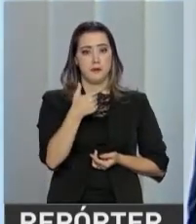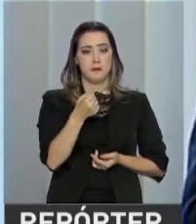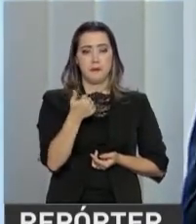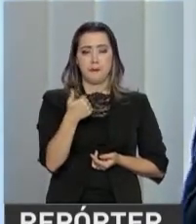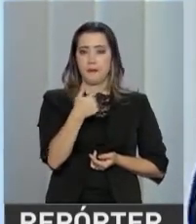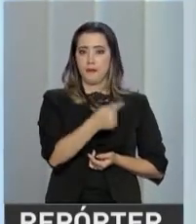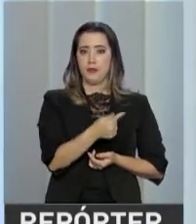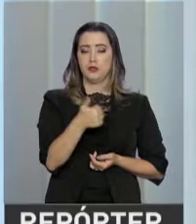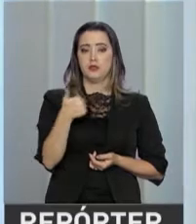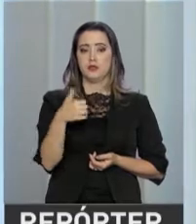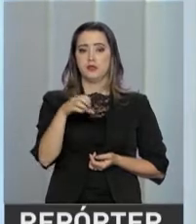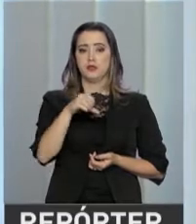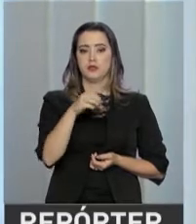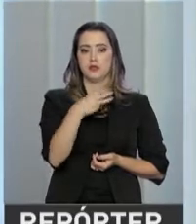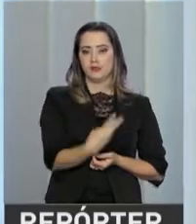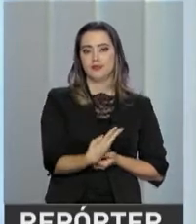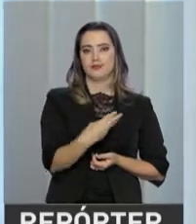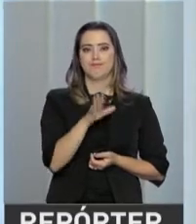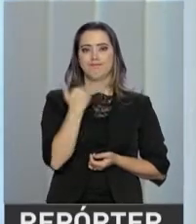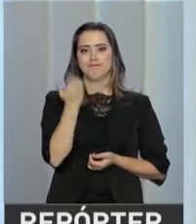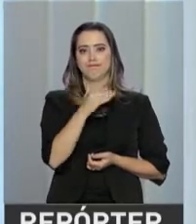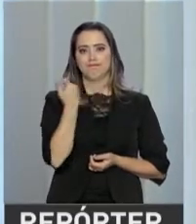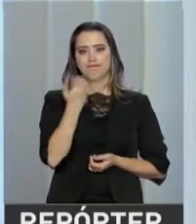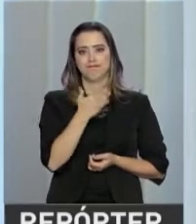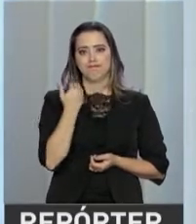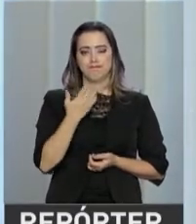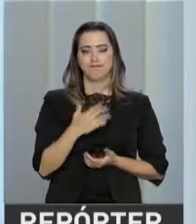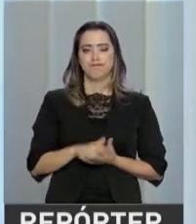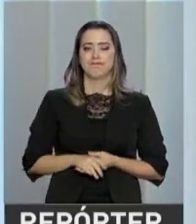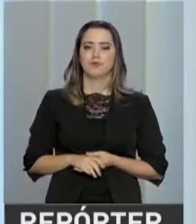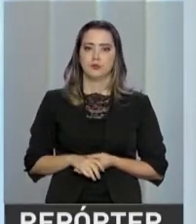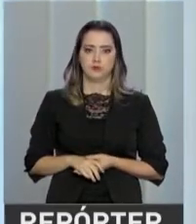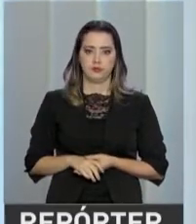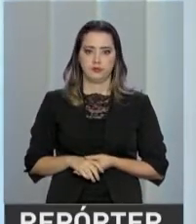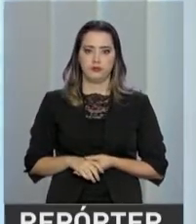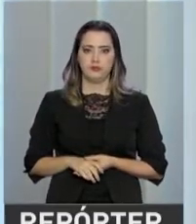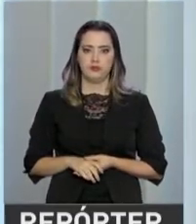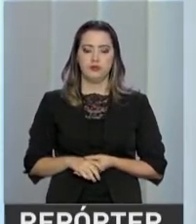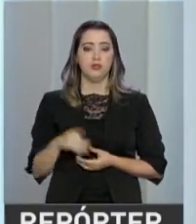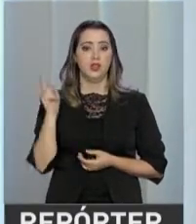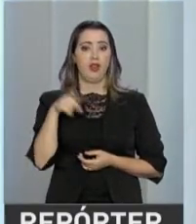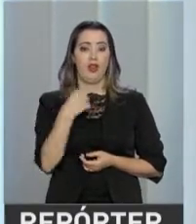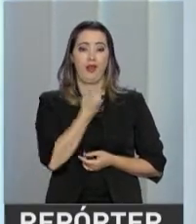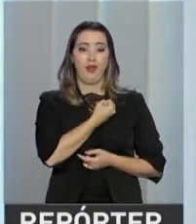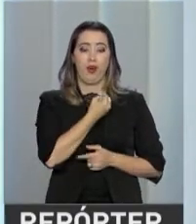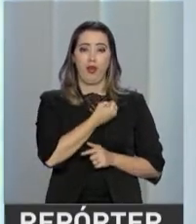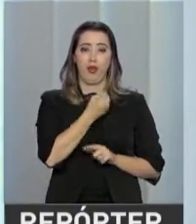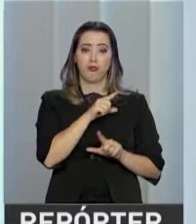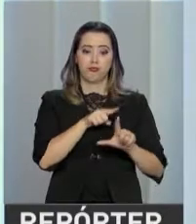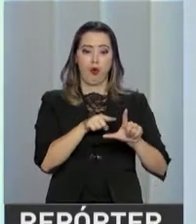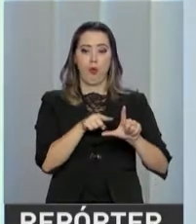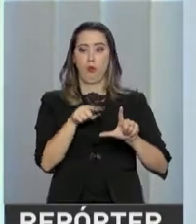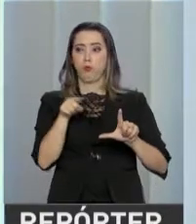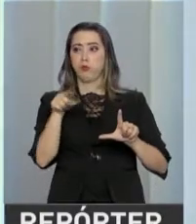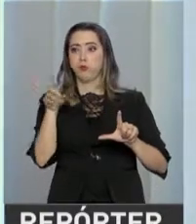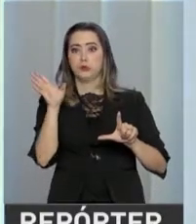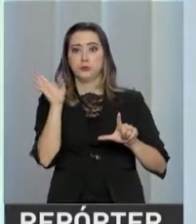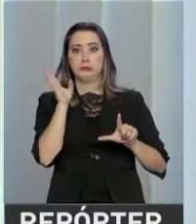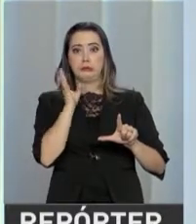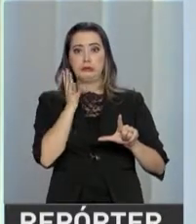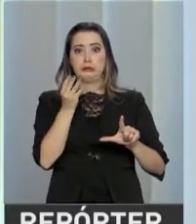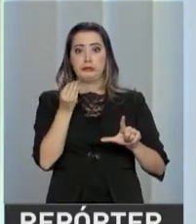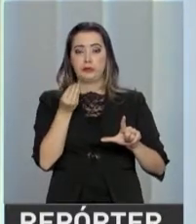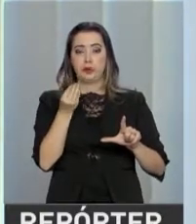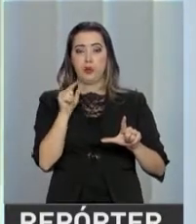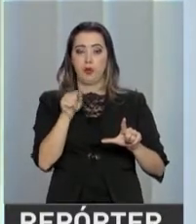2017, 193 homicídios foram comunicados. É um número que espanta todos nós, mas eu